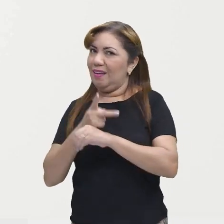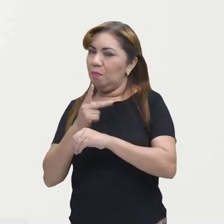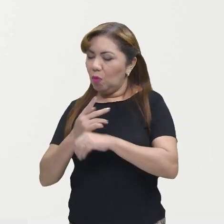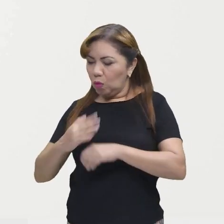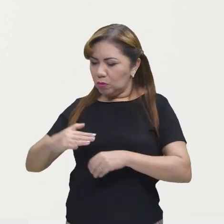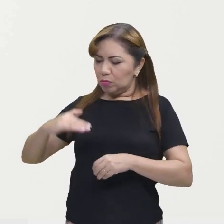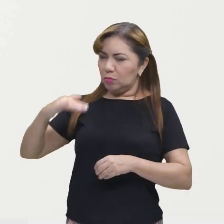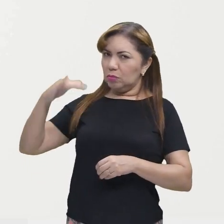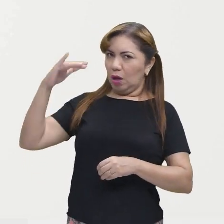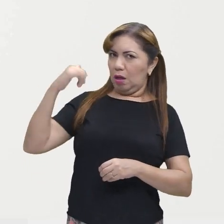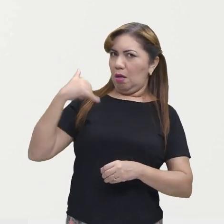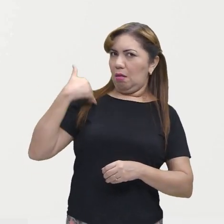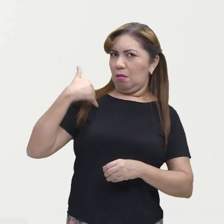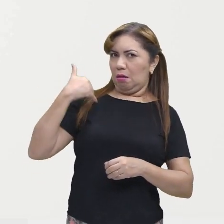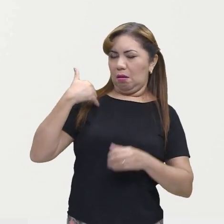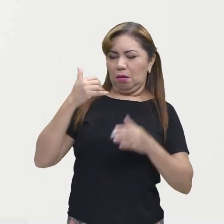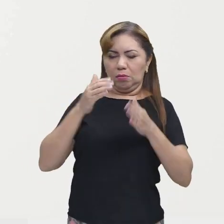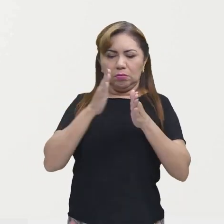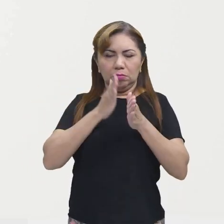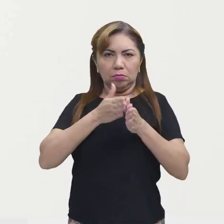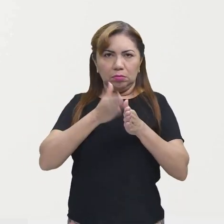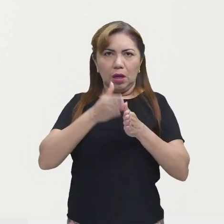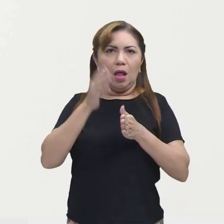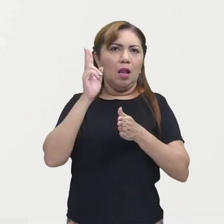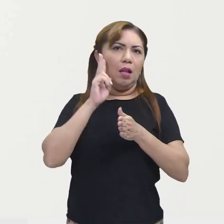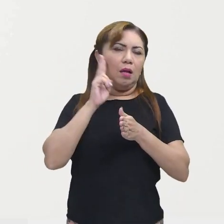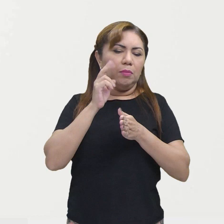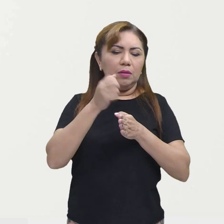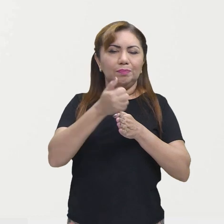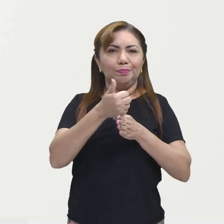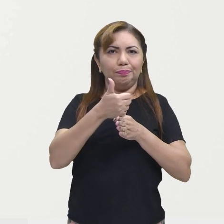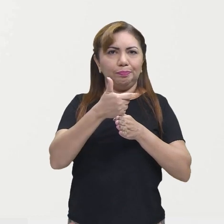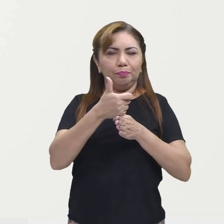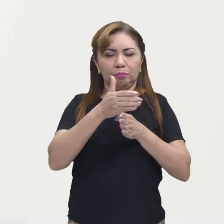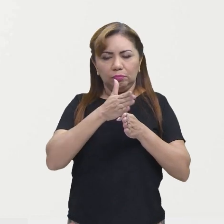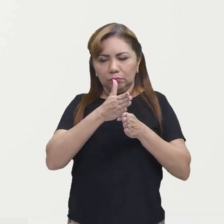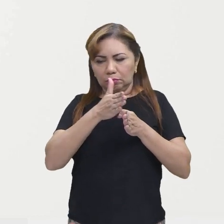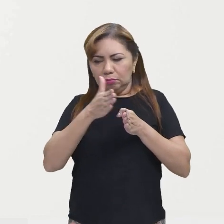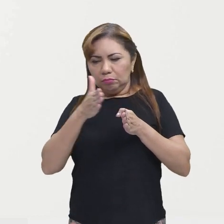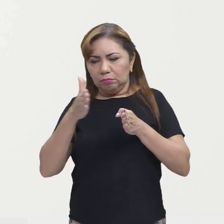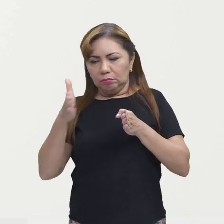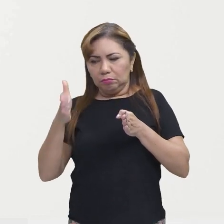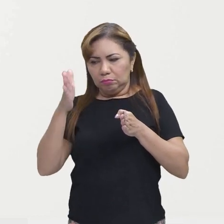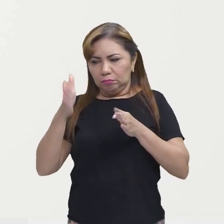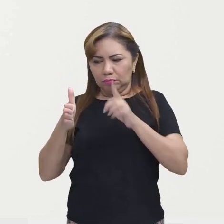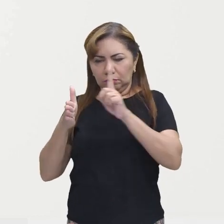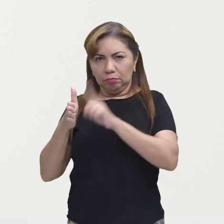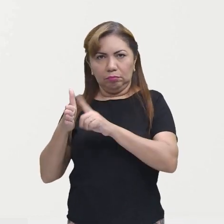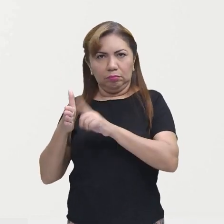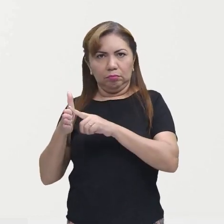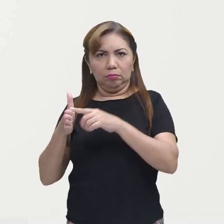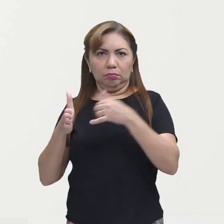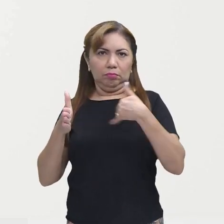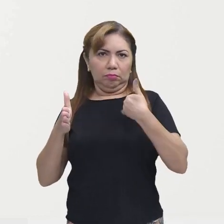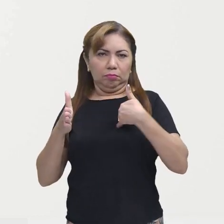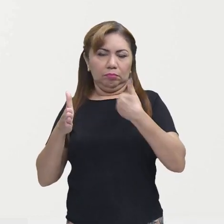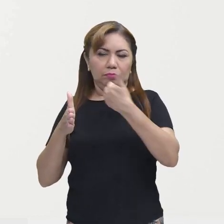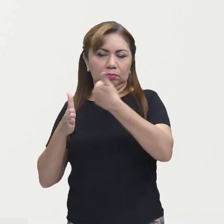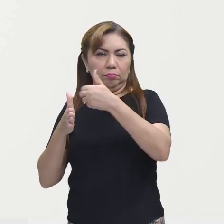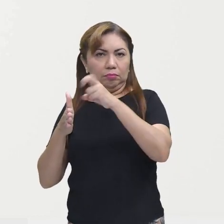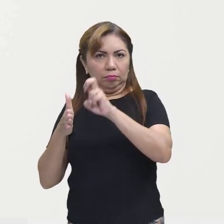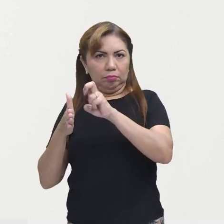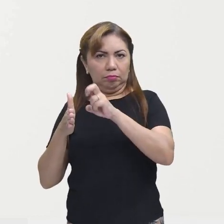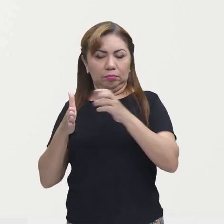Puberdade masculina. Os testículos, como nós falamos, nós vimos anteriormente, produzem